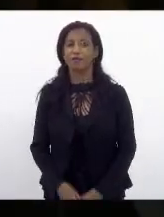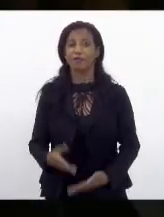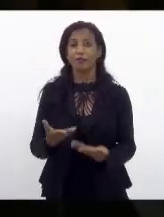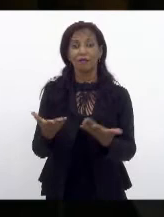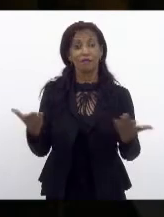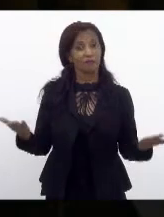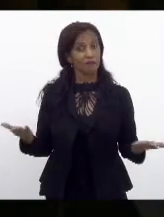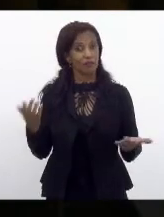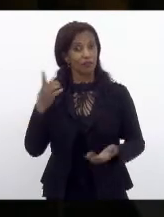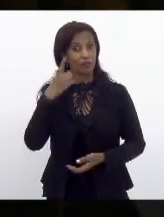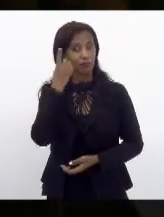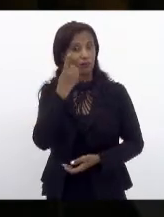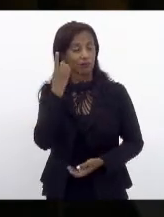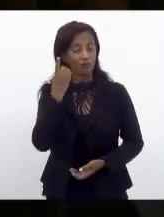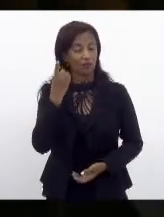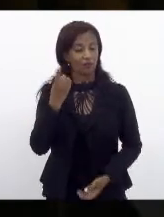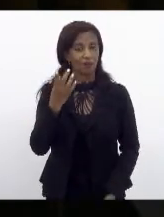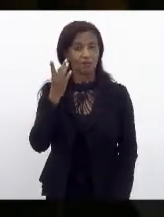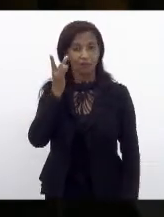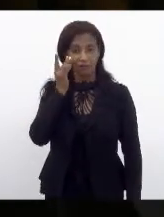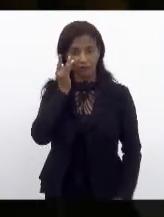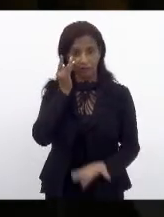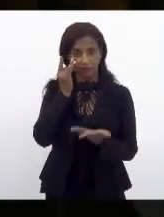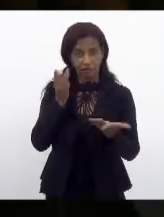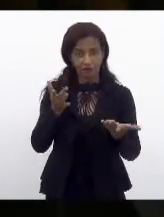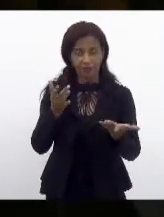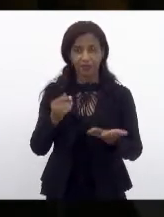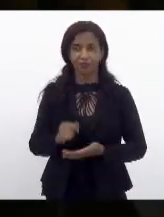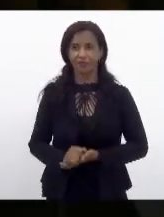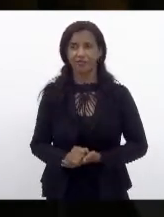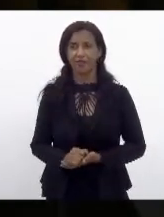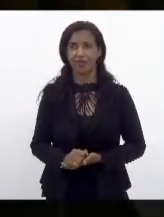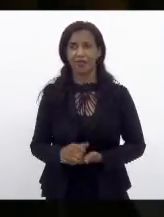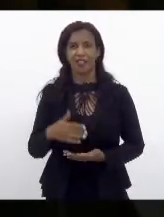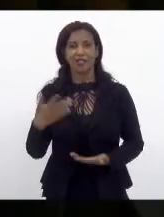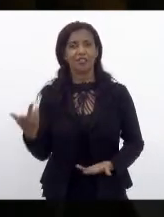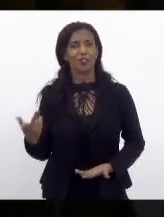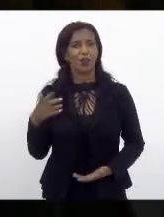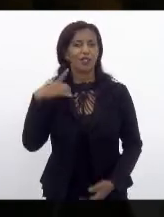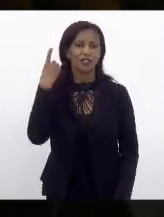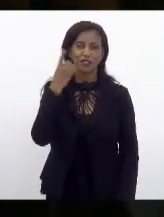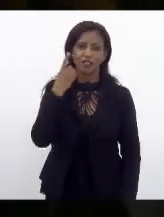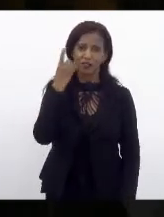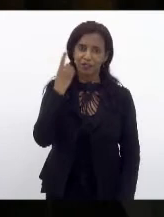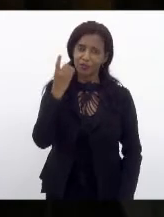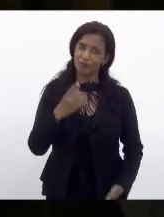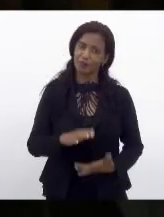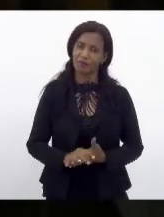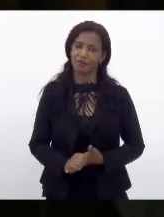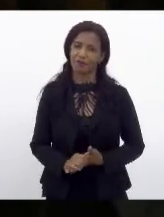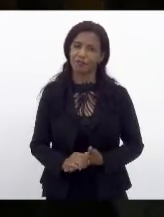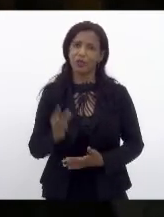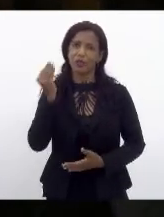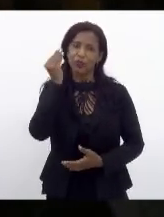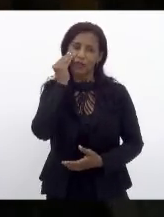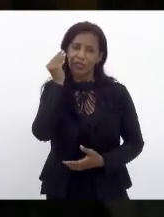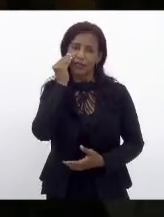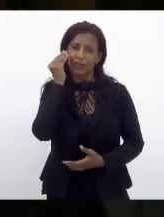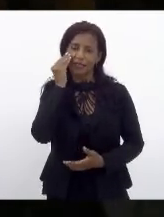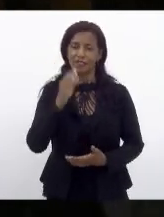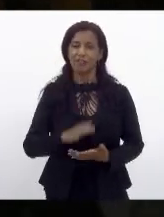senhores deputados presentes, senhoras deputadas que nos